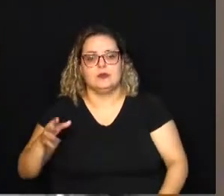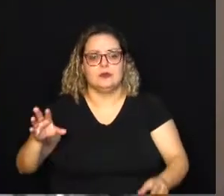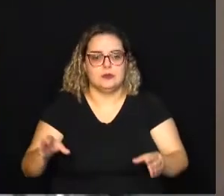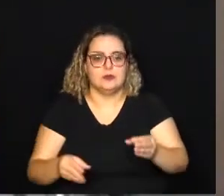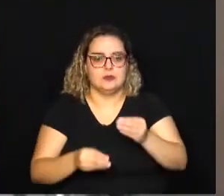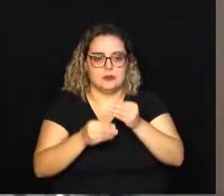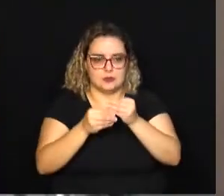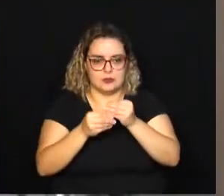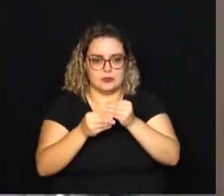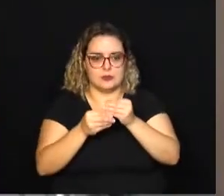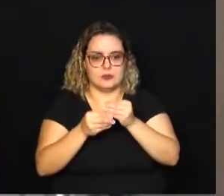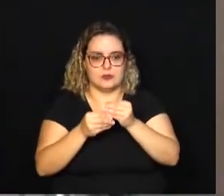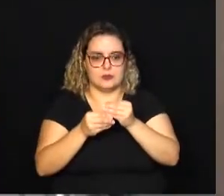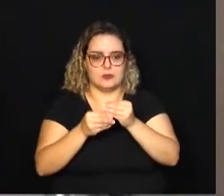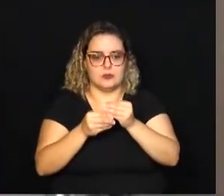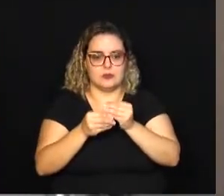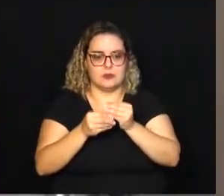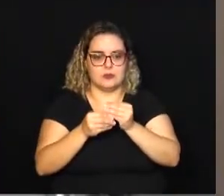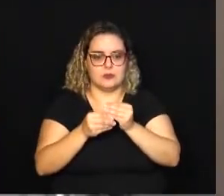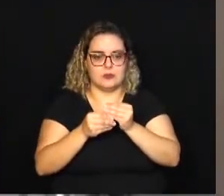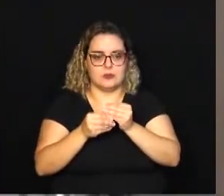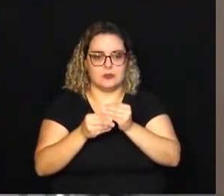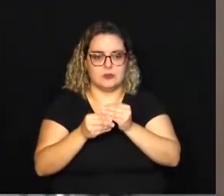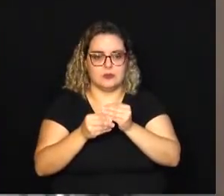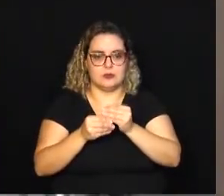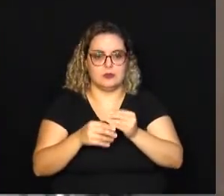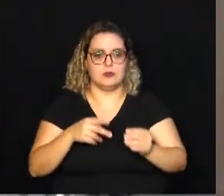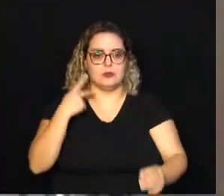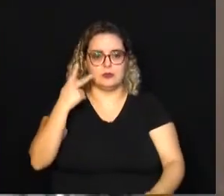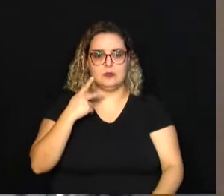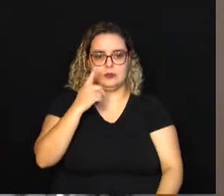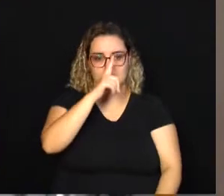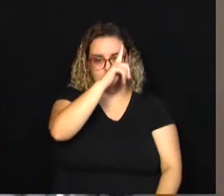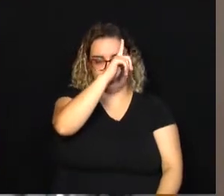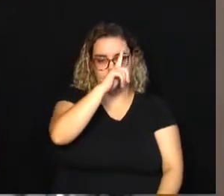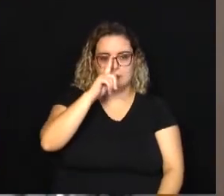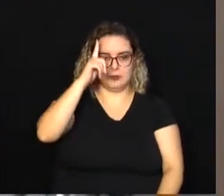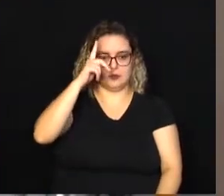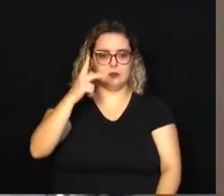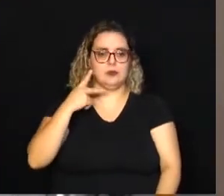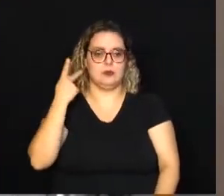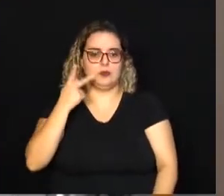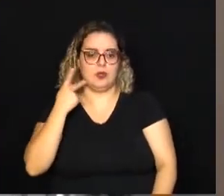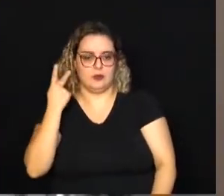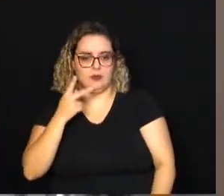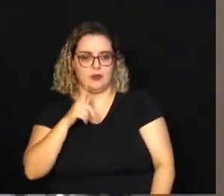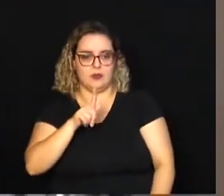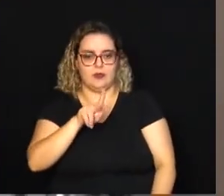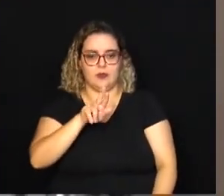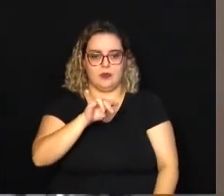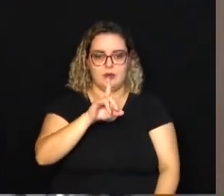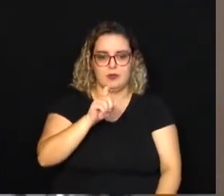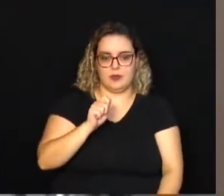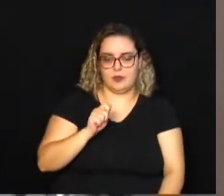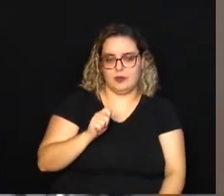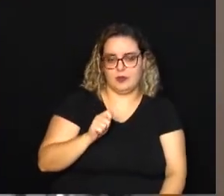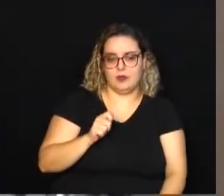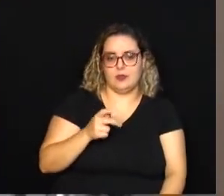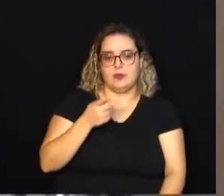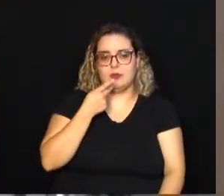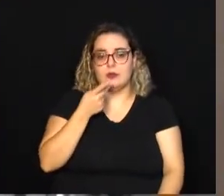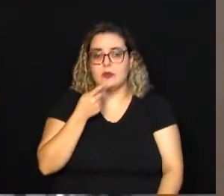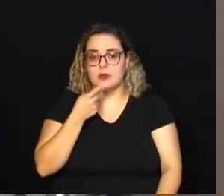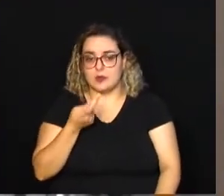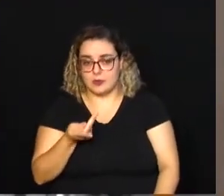o que o vereador Gustavo e a vereadora Guida